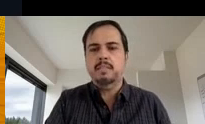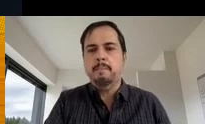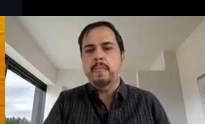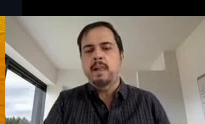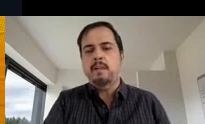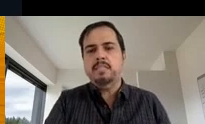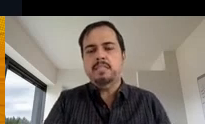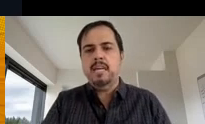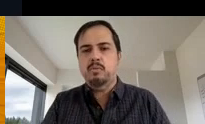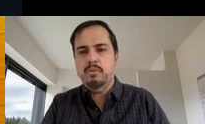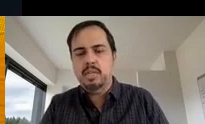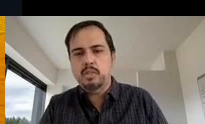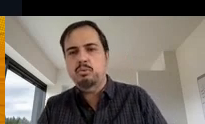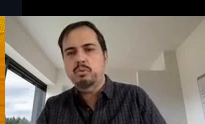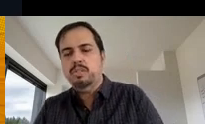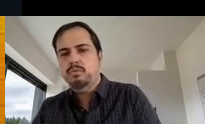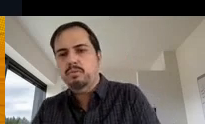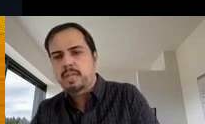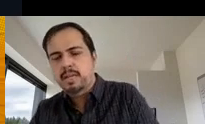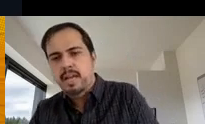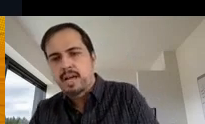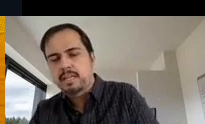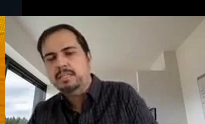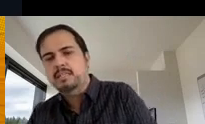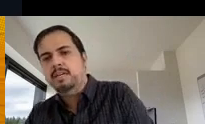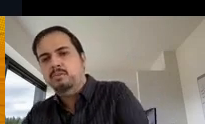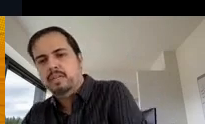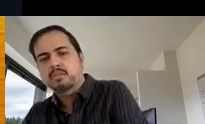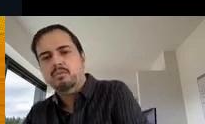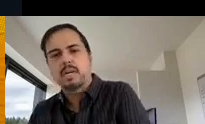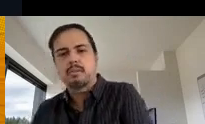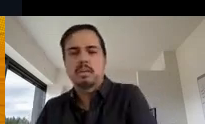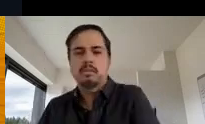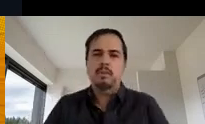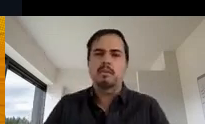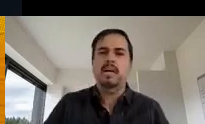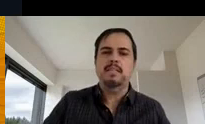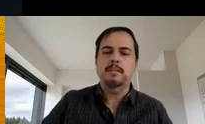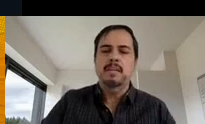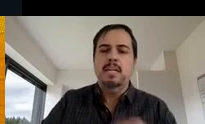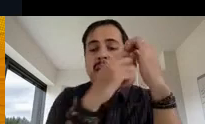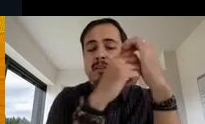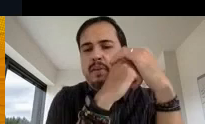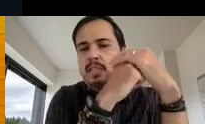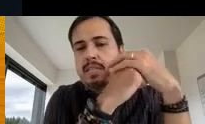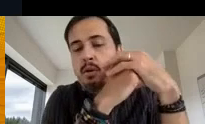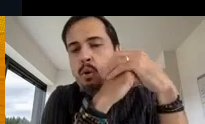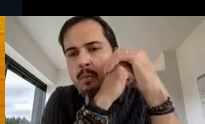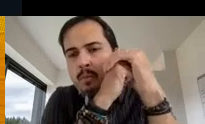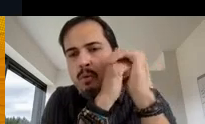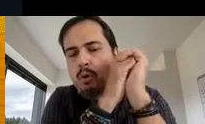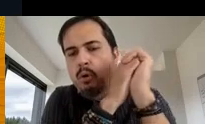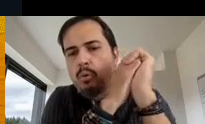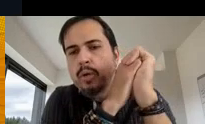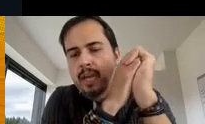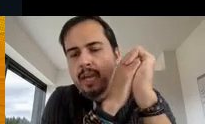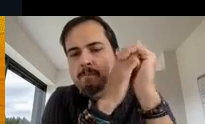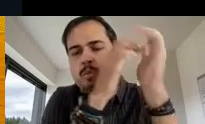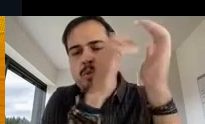valorizar um pouco as ideias. Mas se essa ideia não vira atitude, não vira ação, não vira resultado, ela não valeu nada.